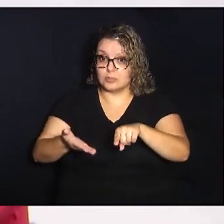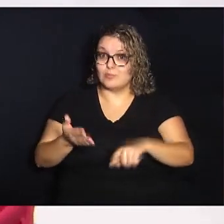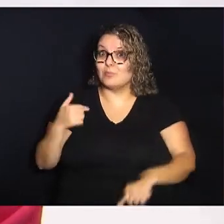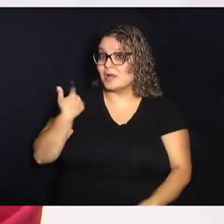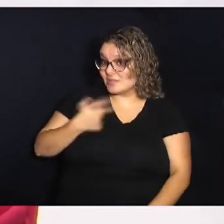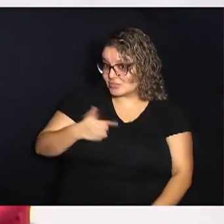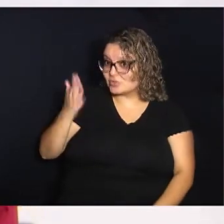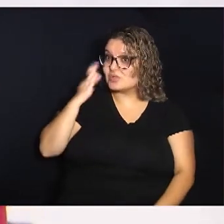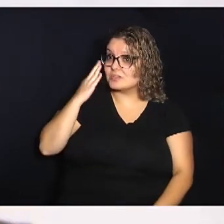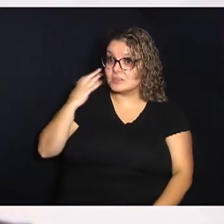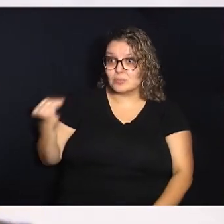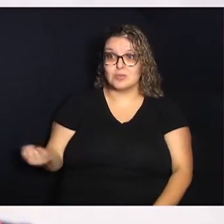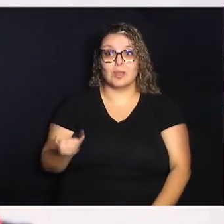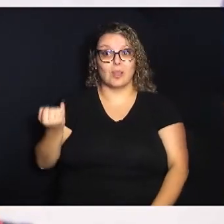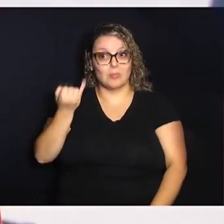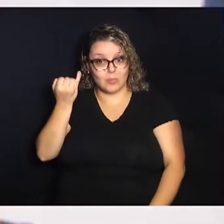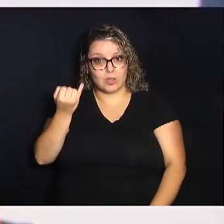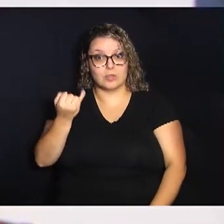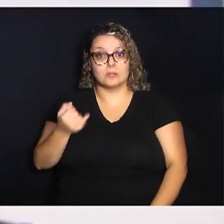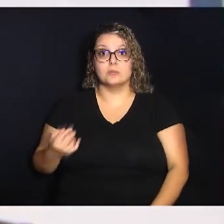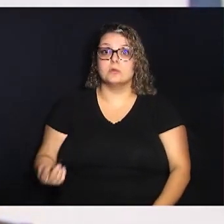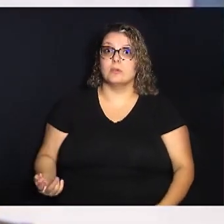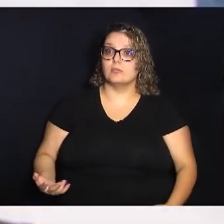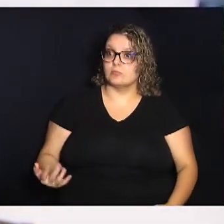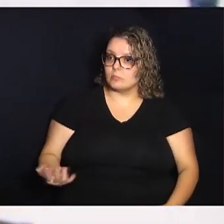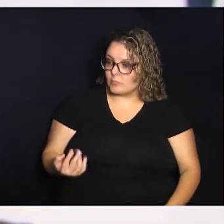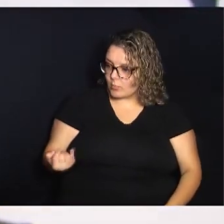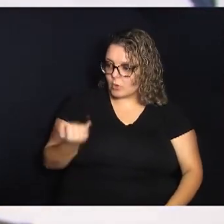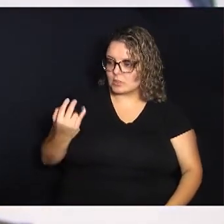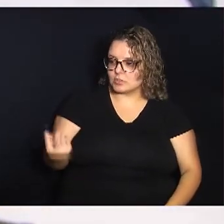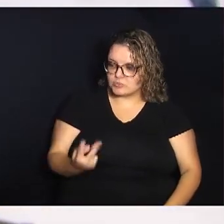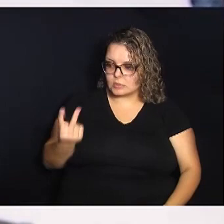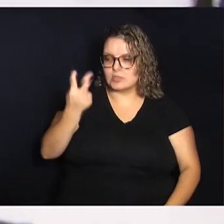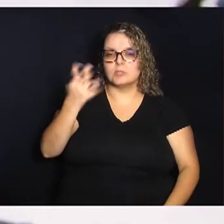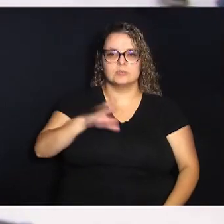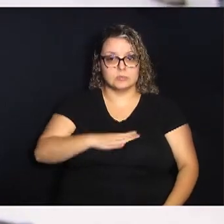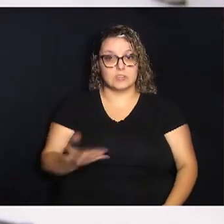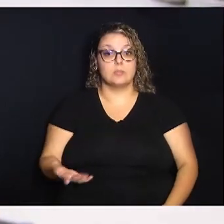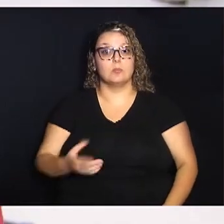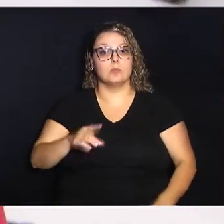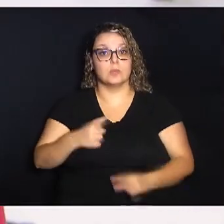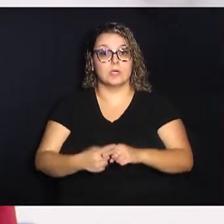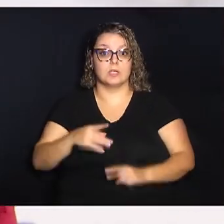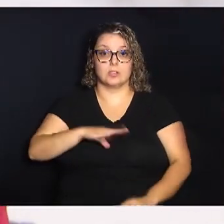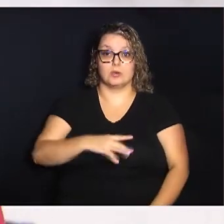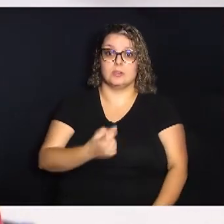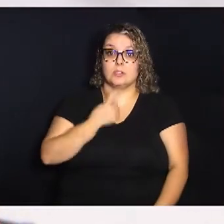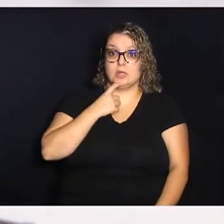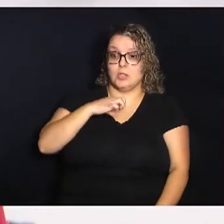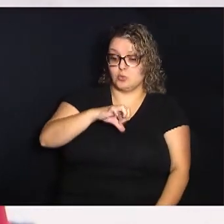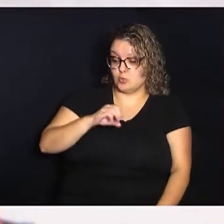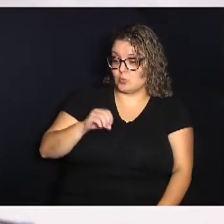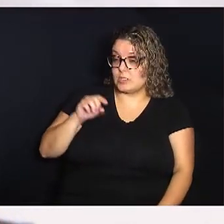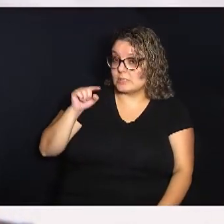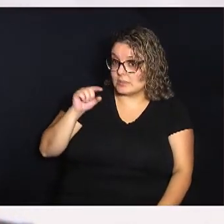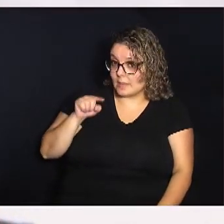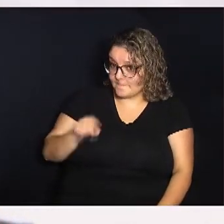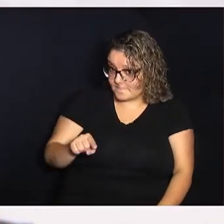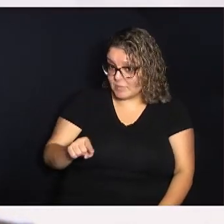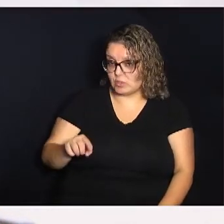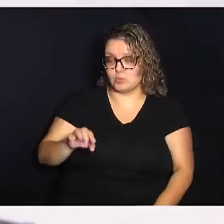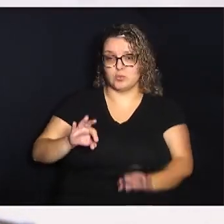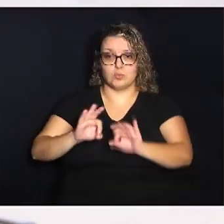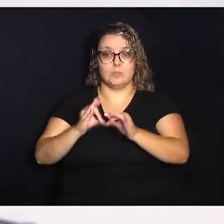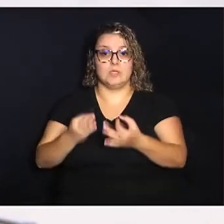projeto é tão importante, é um projeto tão válido para a cidade, porque Campinas tem em torno de 90 mil famílias que ainda estão em situação